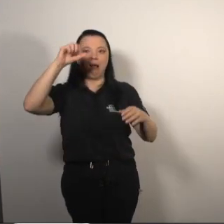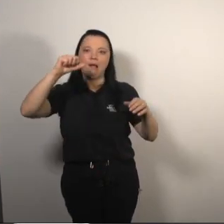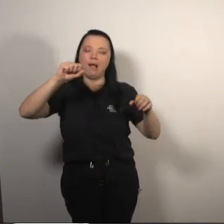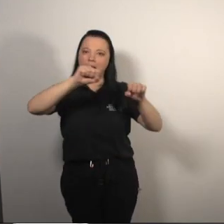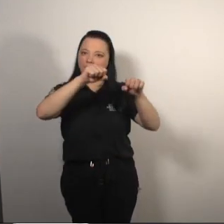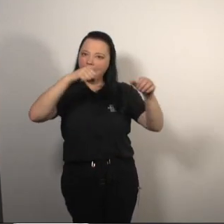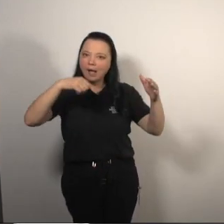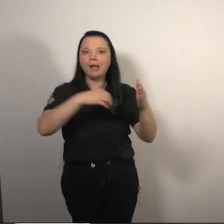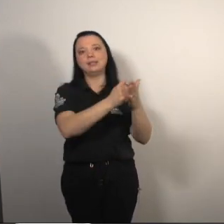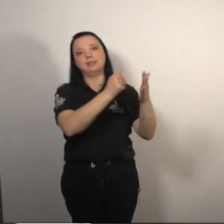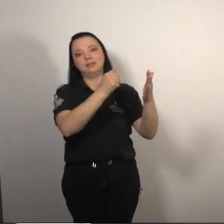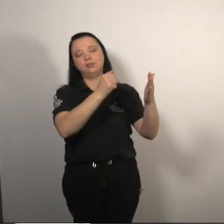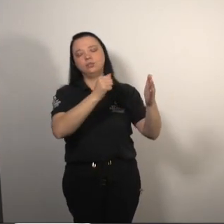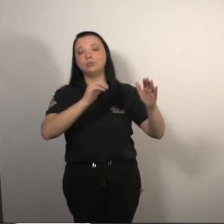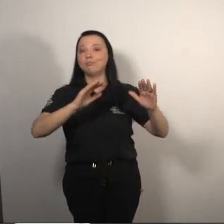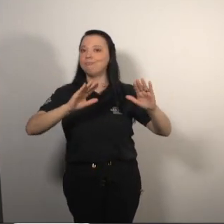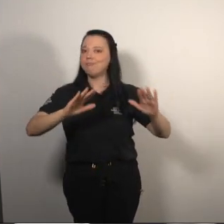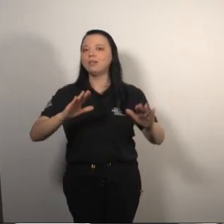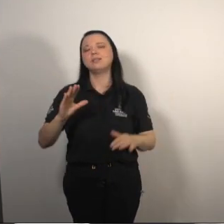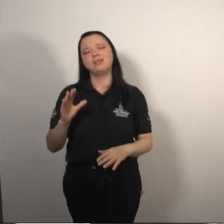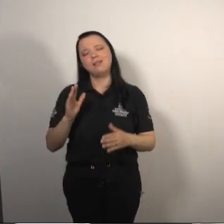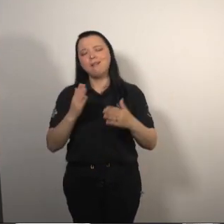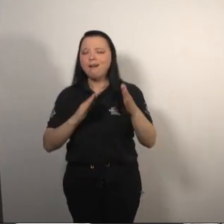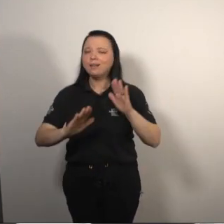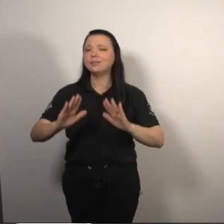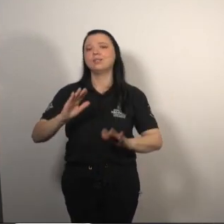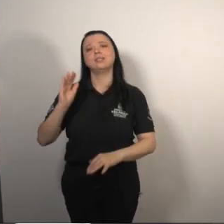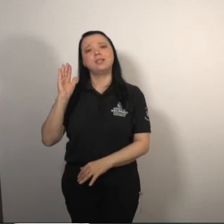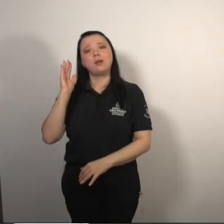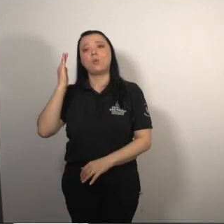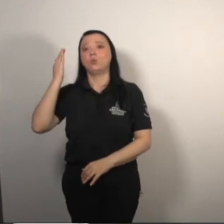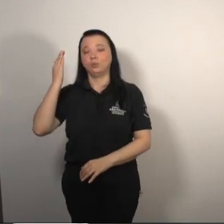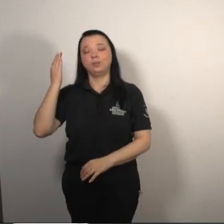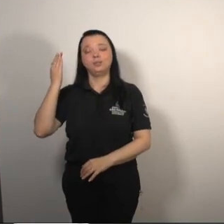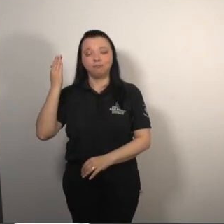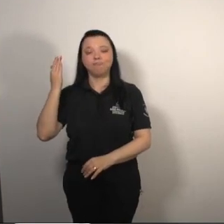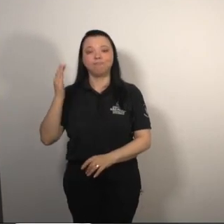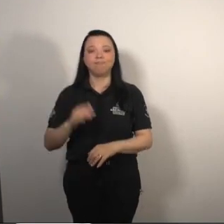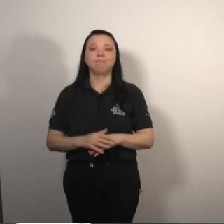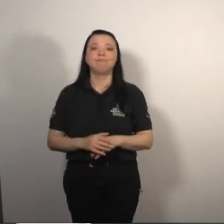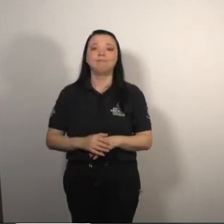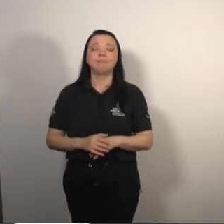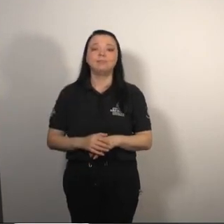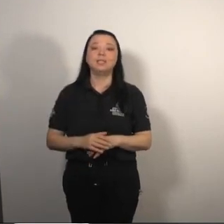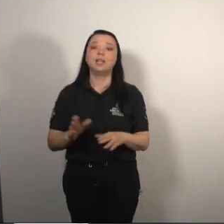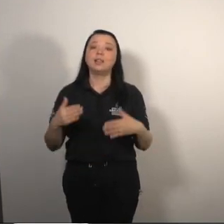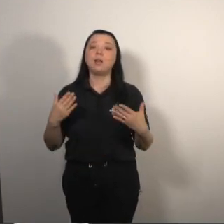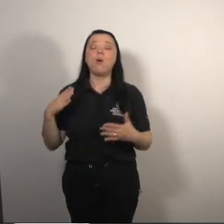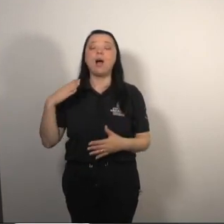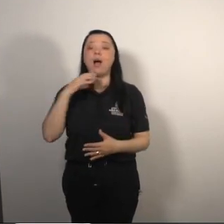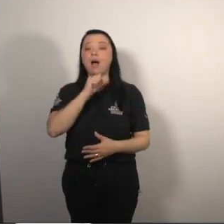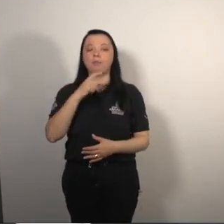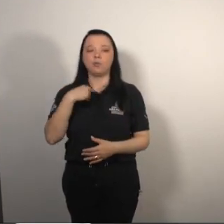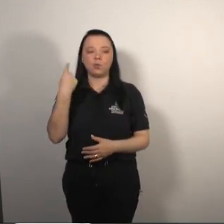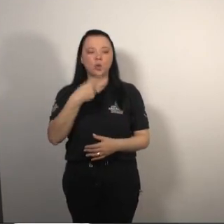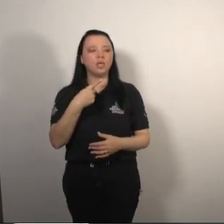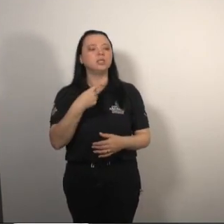uma colisão ali de veículo, não foi algo tão grave, e nessas situações a gente imediatamente